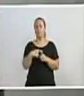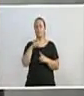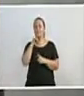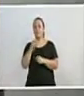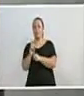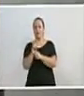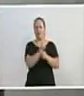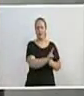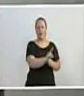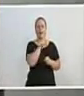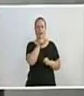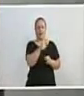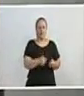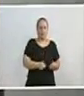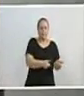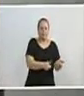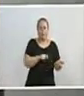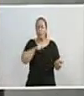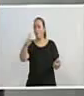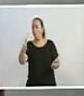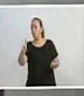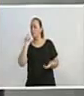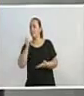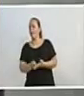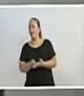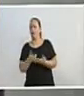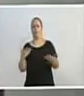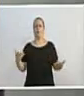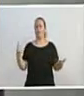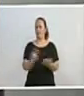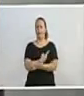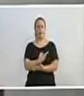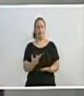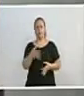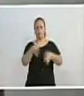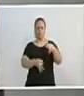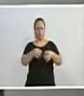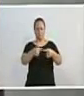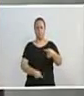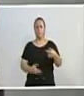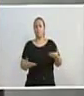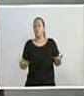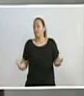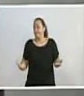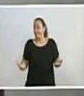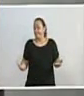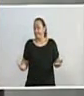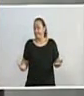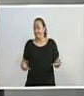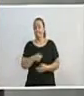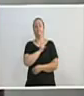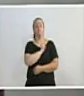justa isenção, estamos cometendo um grande equívoco, uma grande injustiça, uma grande